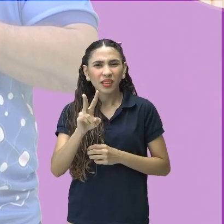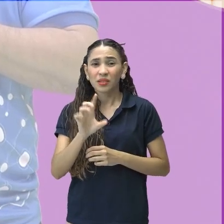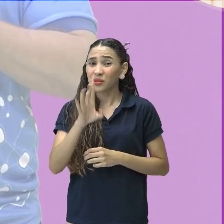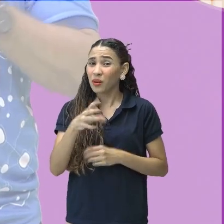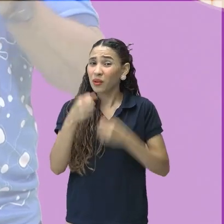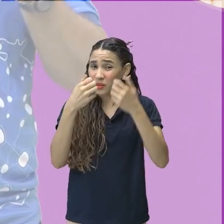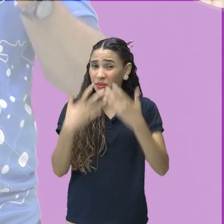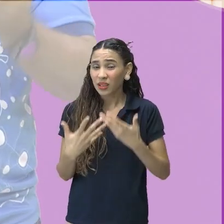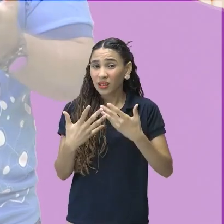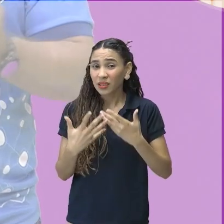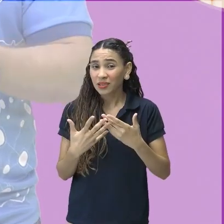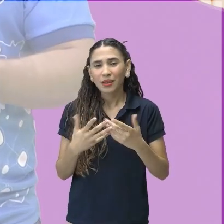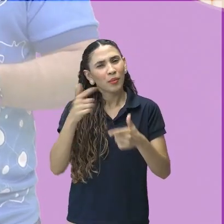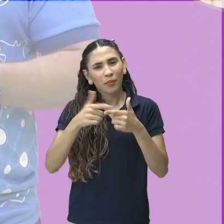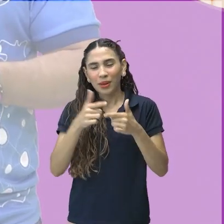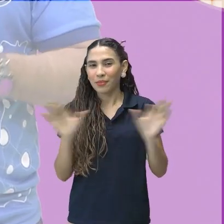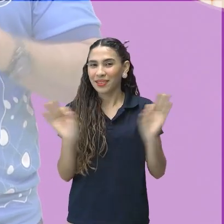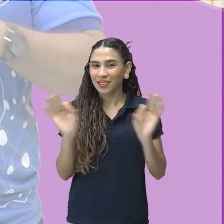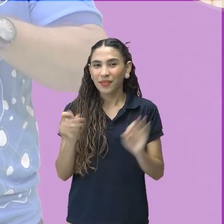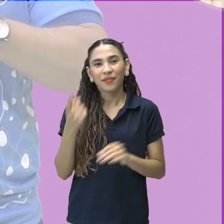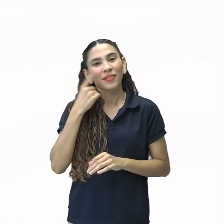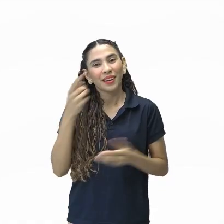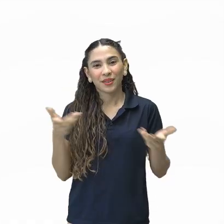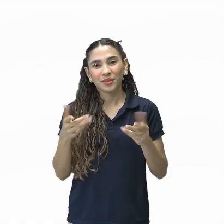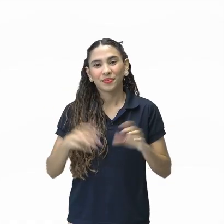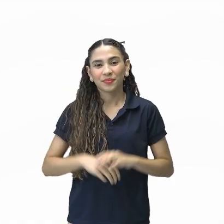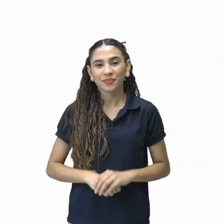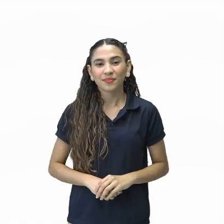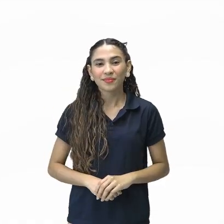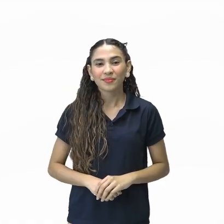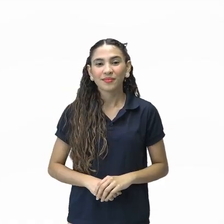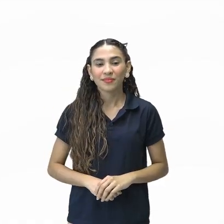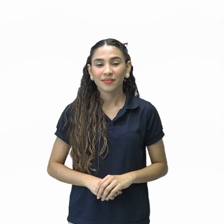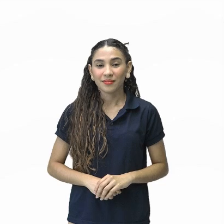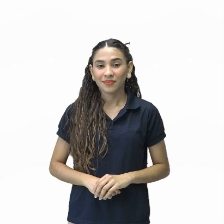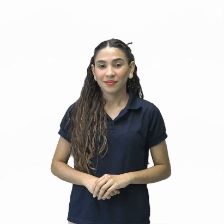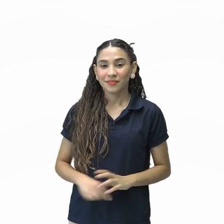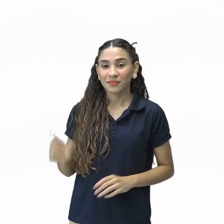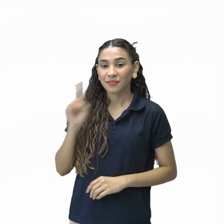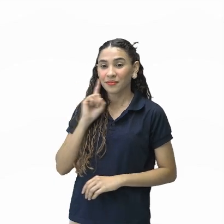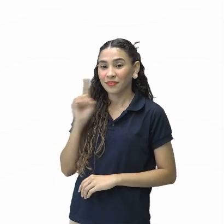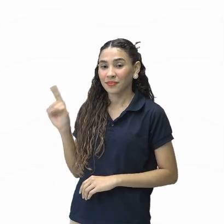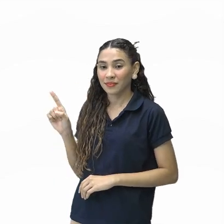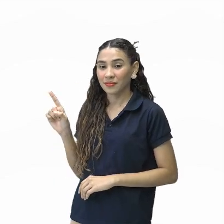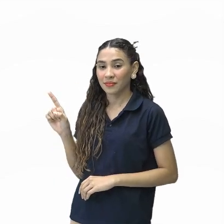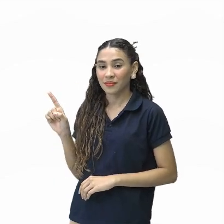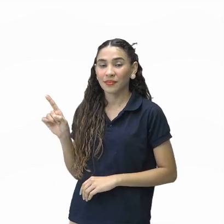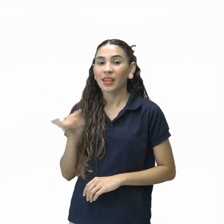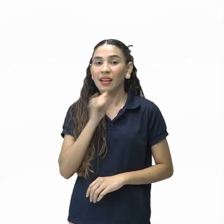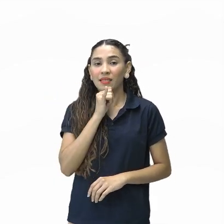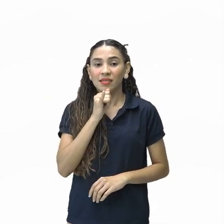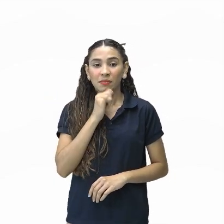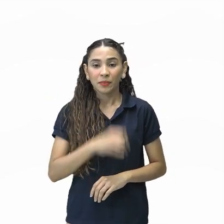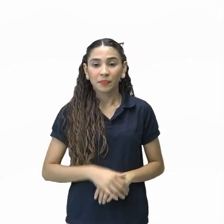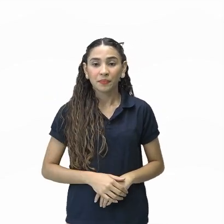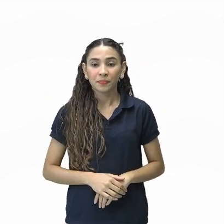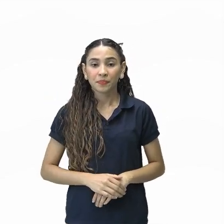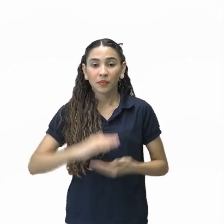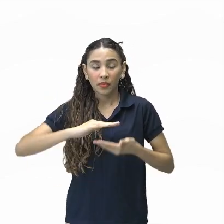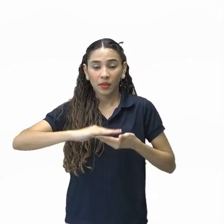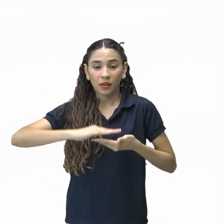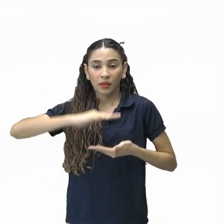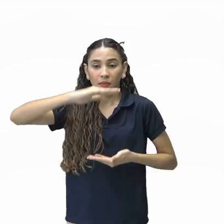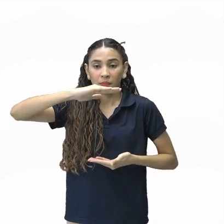senhor falando. Não tem problema, vamos ver aí o prisma. Aí nós temos como exemplo o